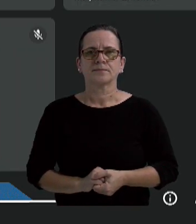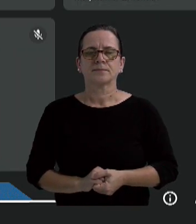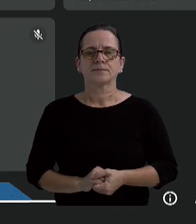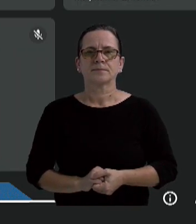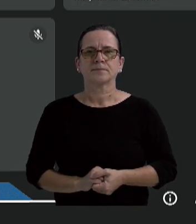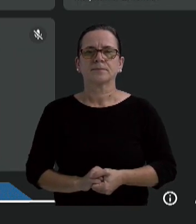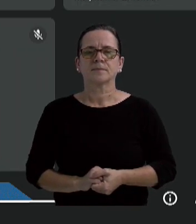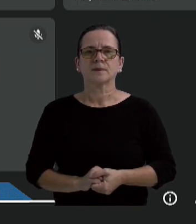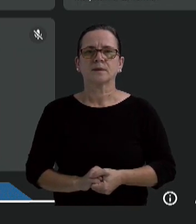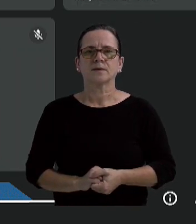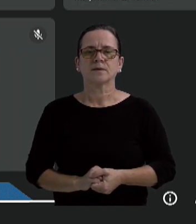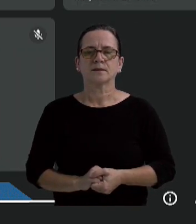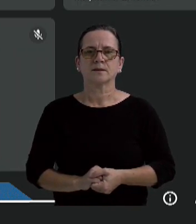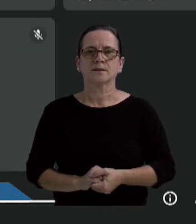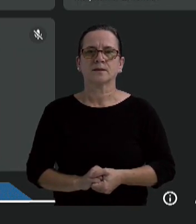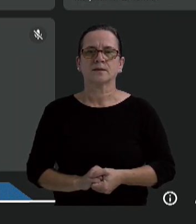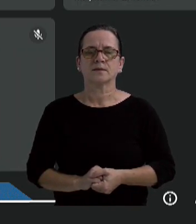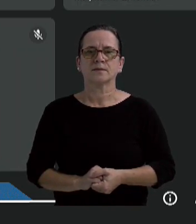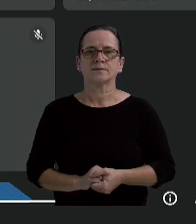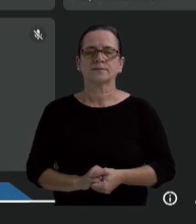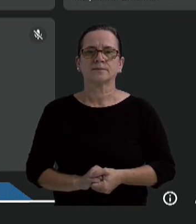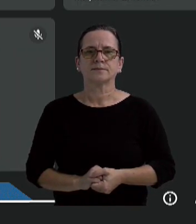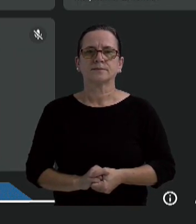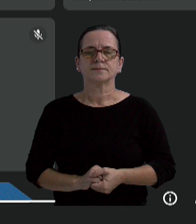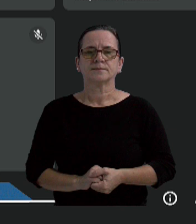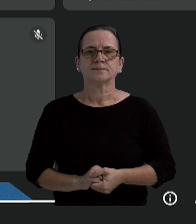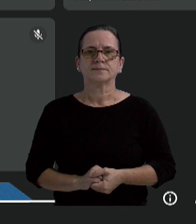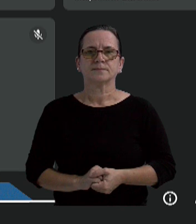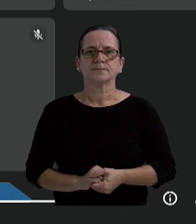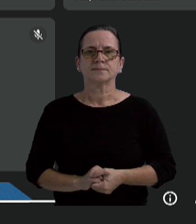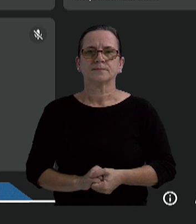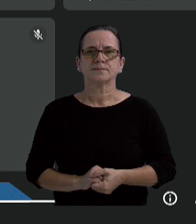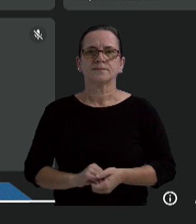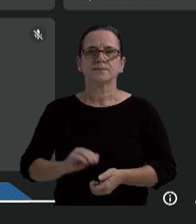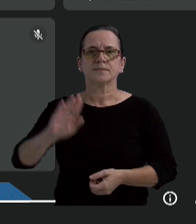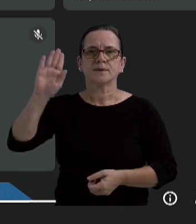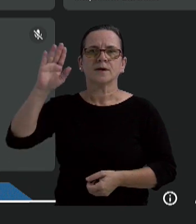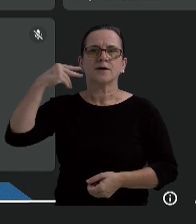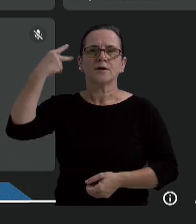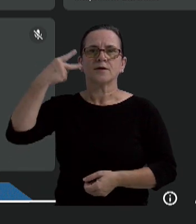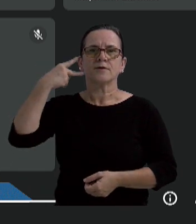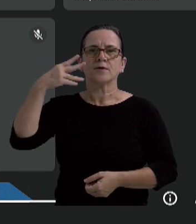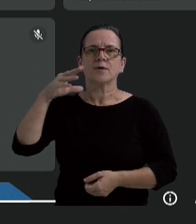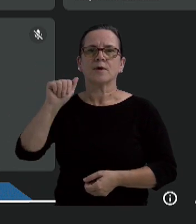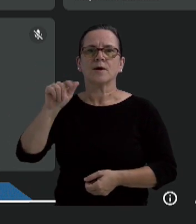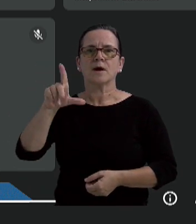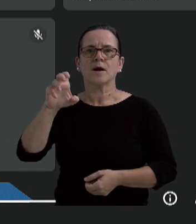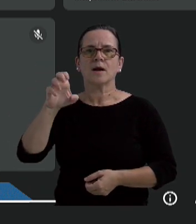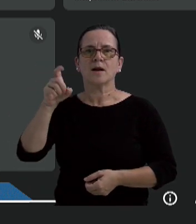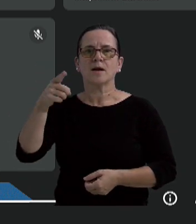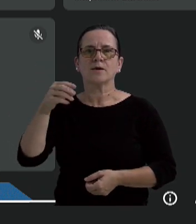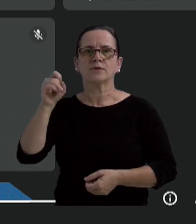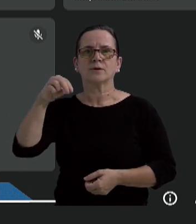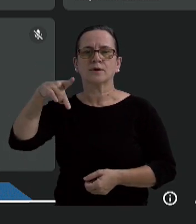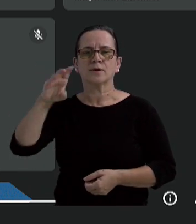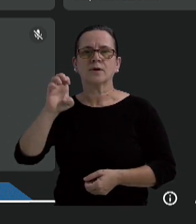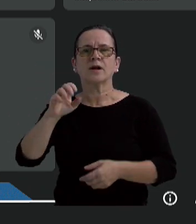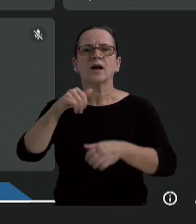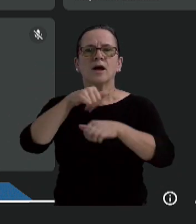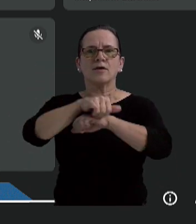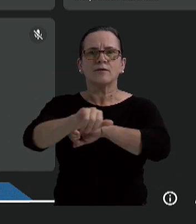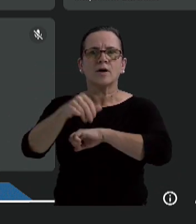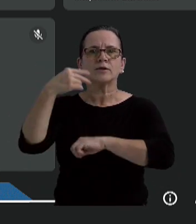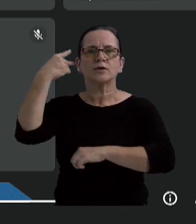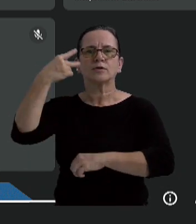Senor Presidente ordem vereador Alexandre justificar a ausência do